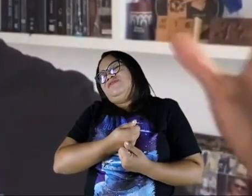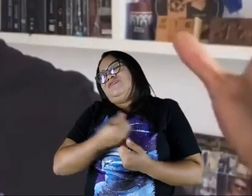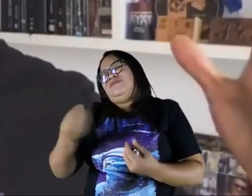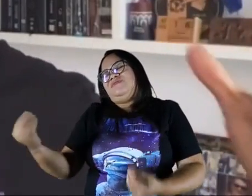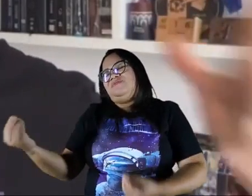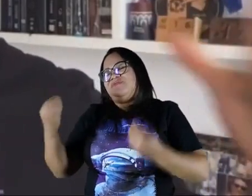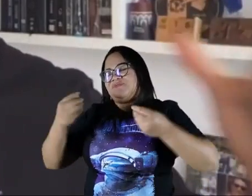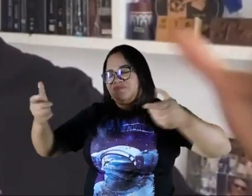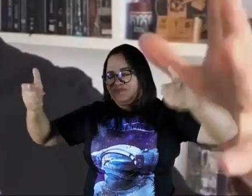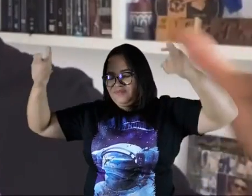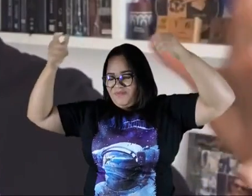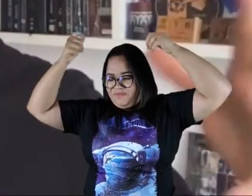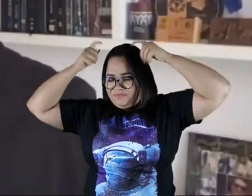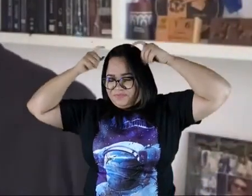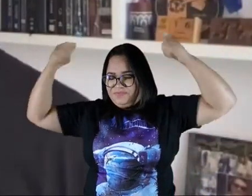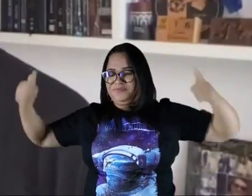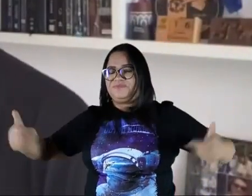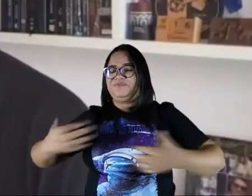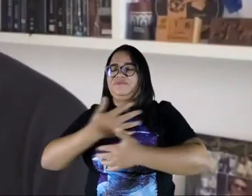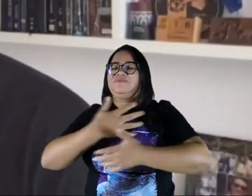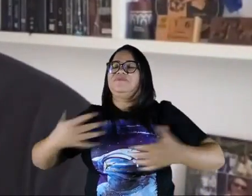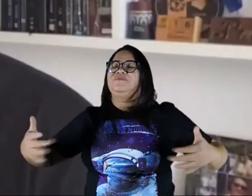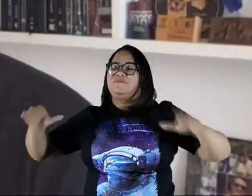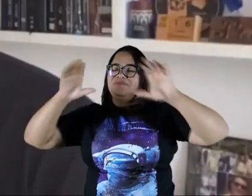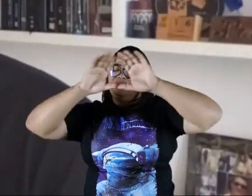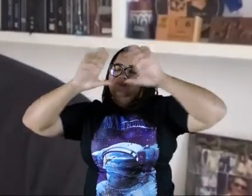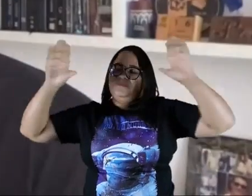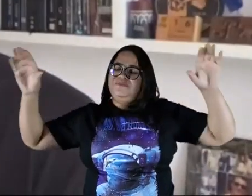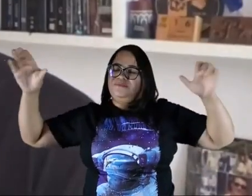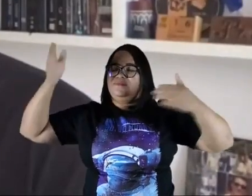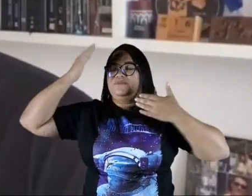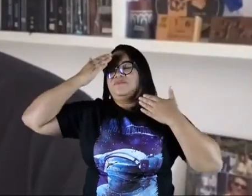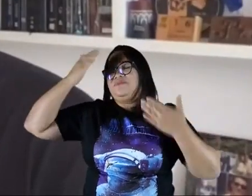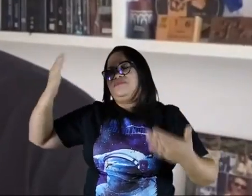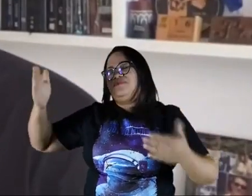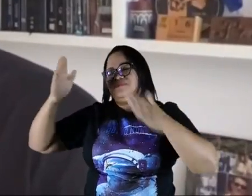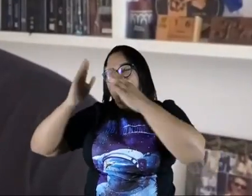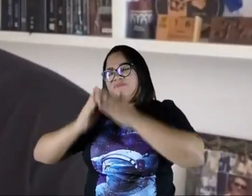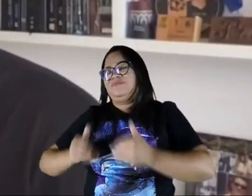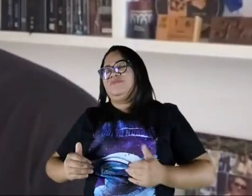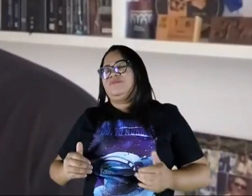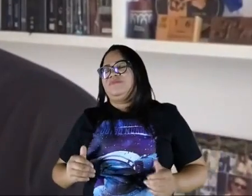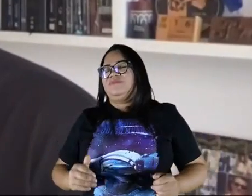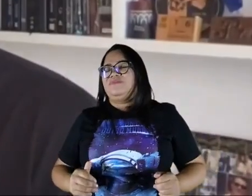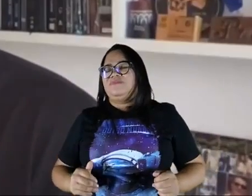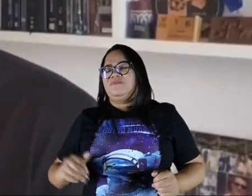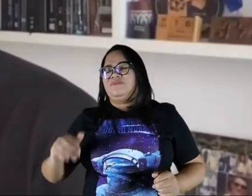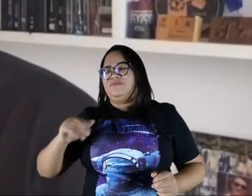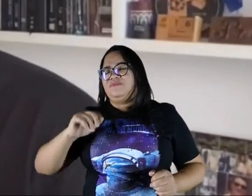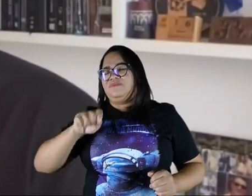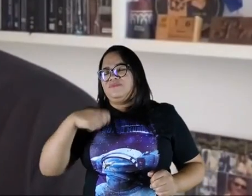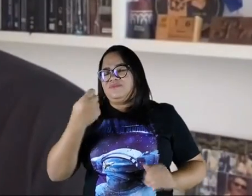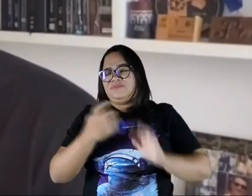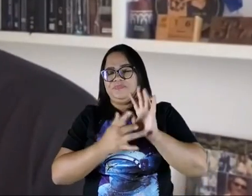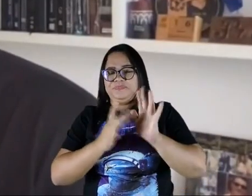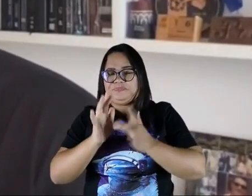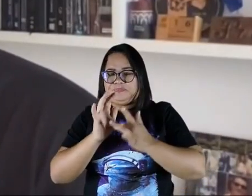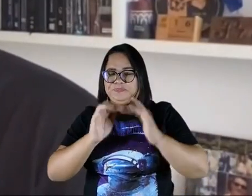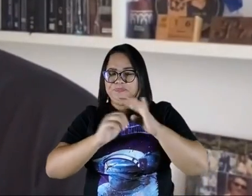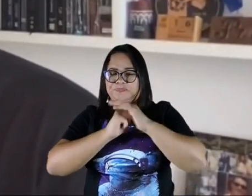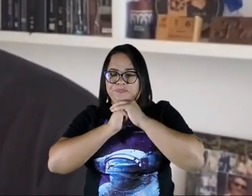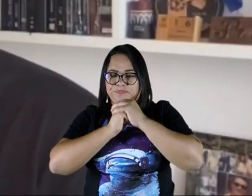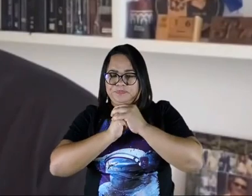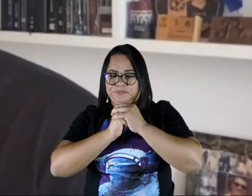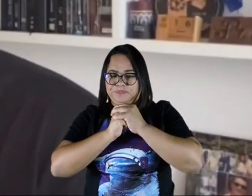o galardão e esta cidade celestial. Te agradecemos e pedimos isso em nome de Jesus.